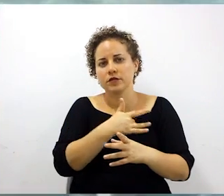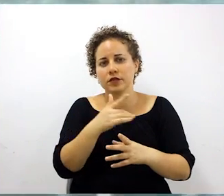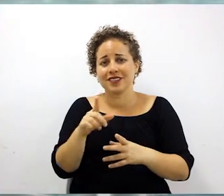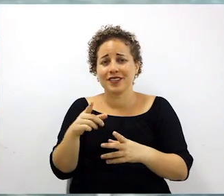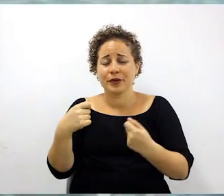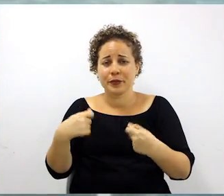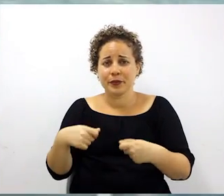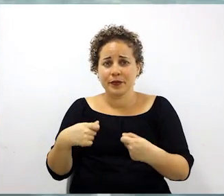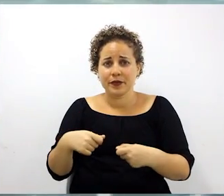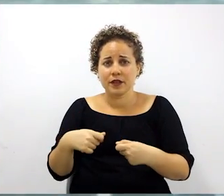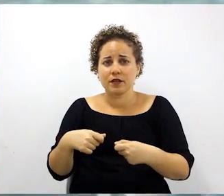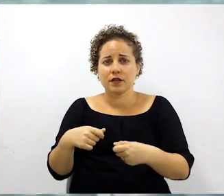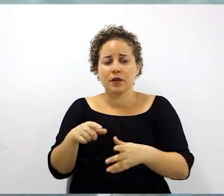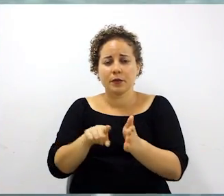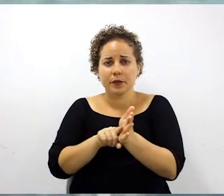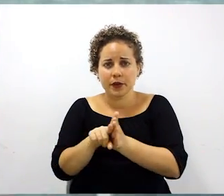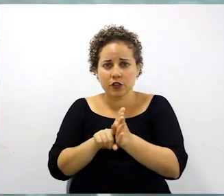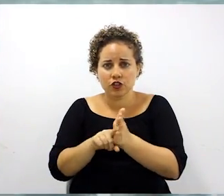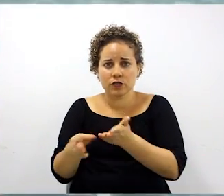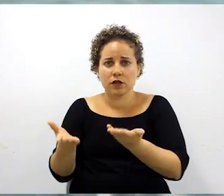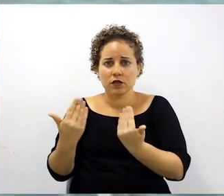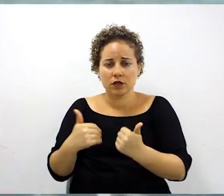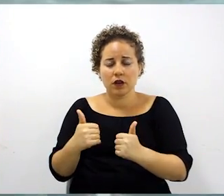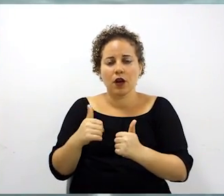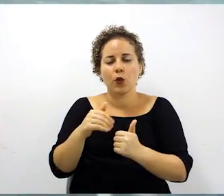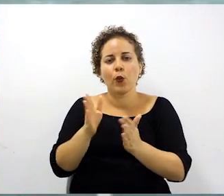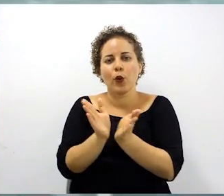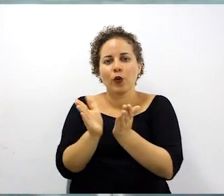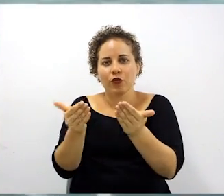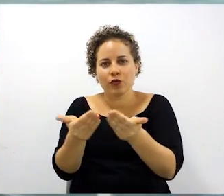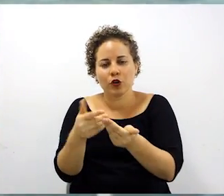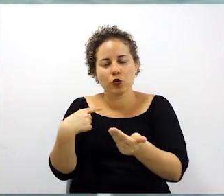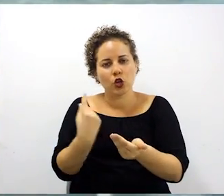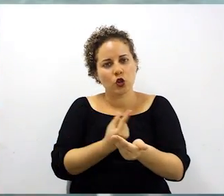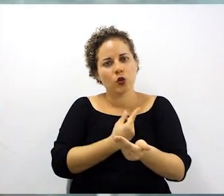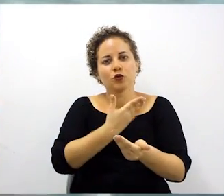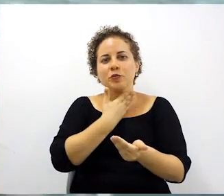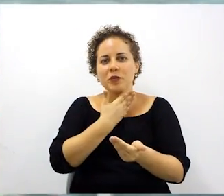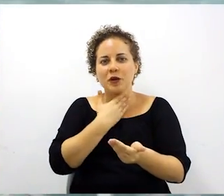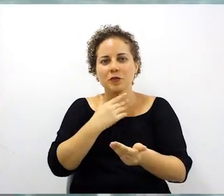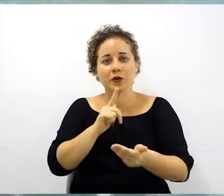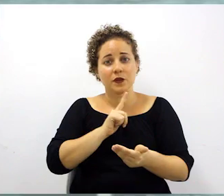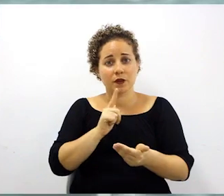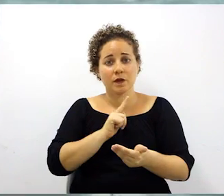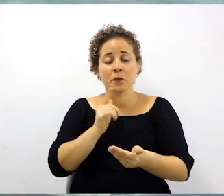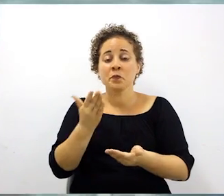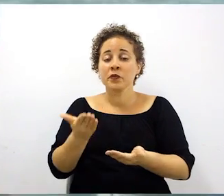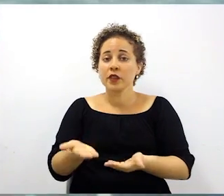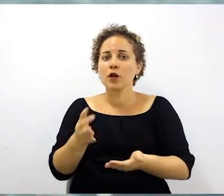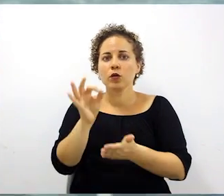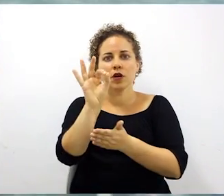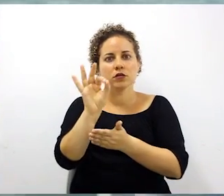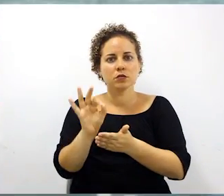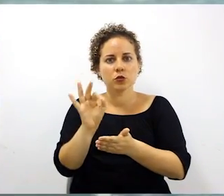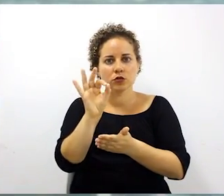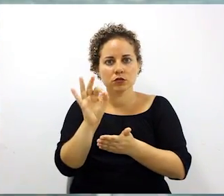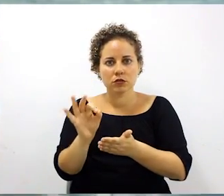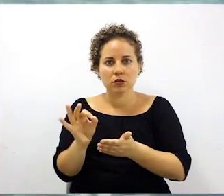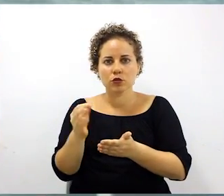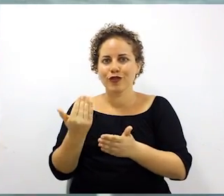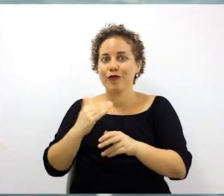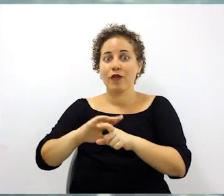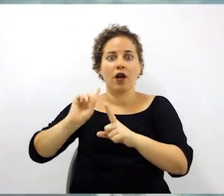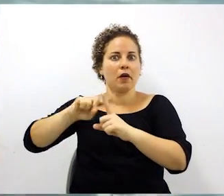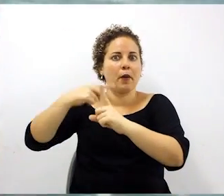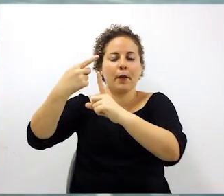preciso que vocês pesquisem e tragam para mim no fórum para nós conversarmos mais sobre isso. Esse percentual não vai aumentar